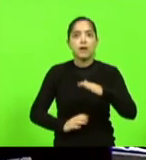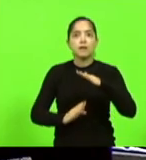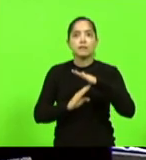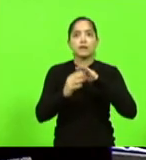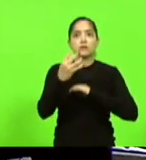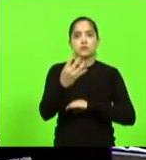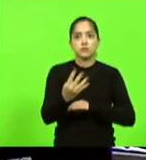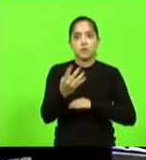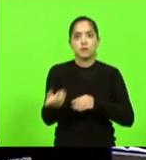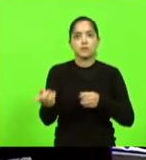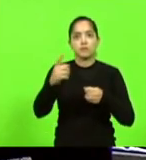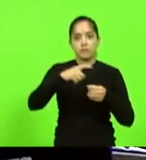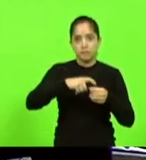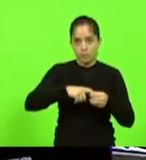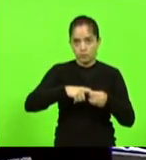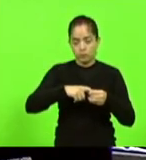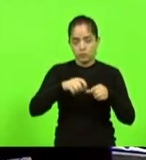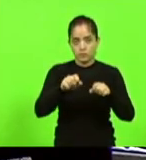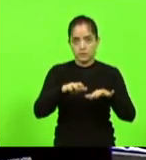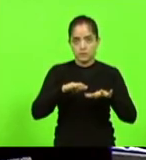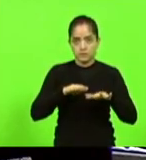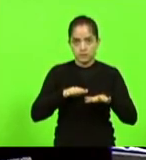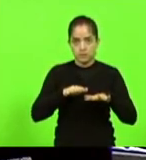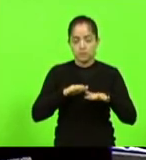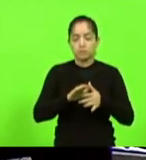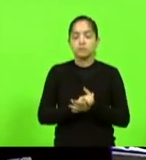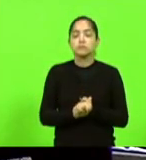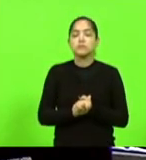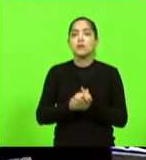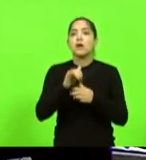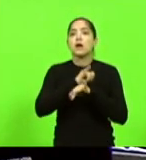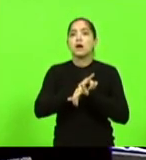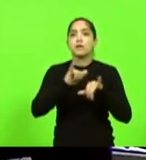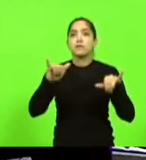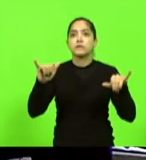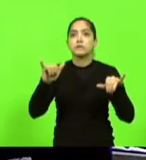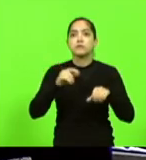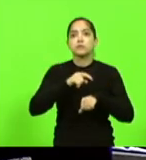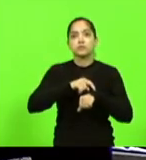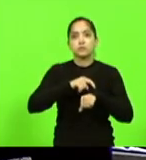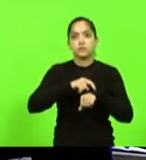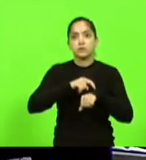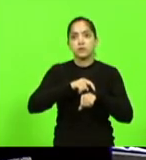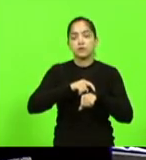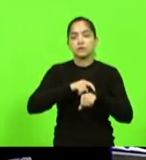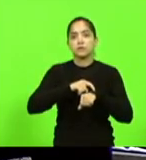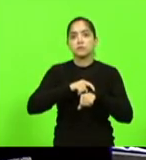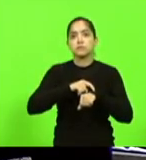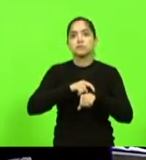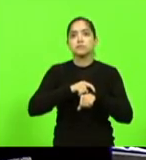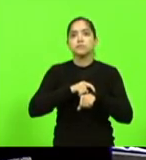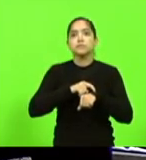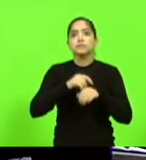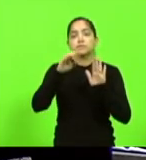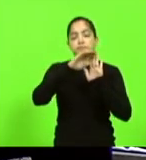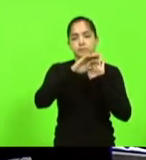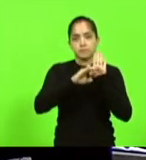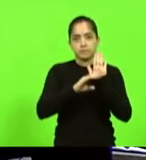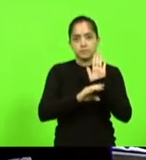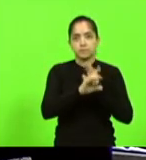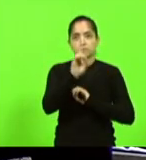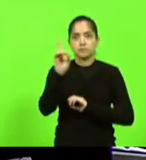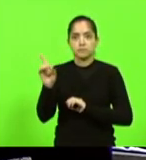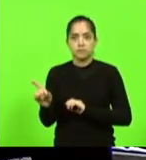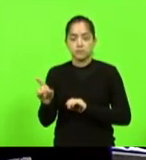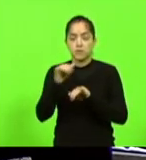horas. Reaberta a sessão, o senhor presidente adentrou no próximo horário. Ordem do dia, o senhor